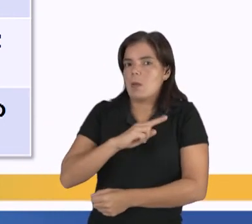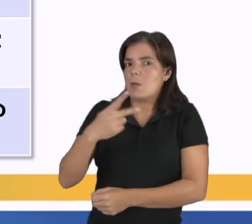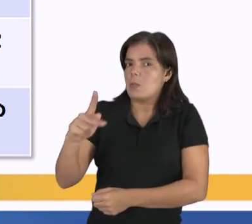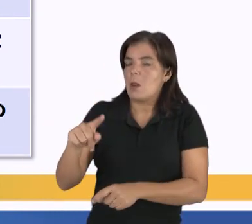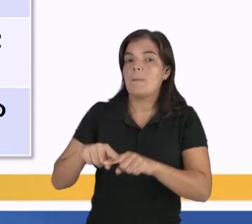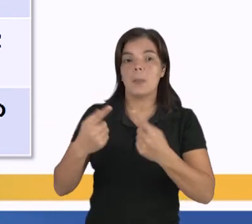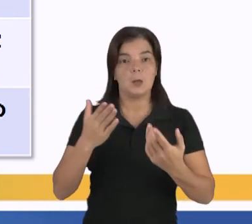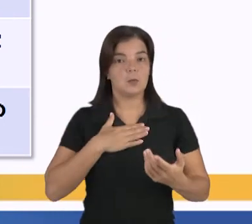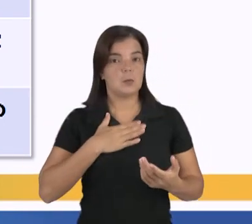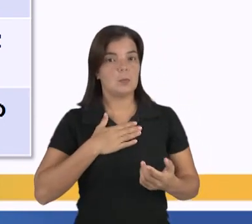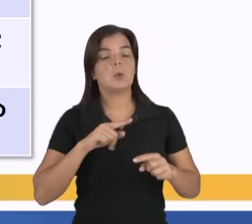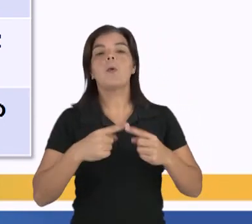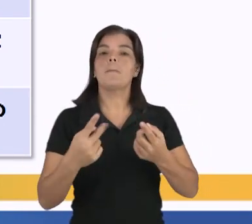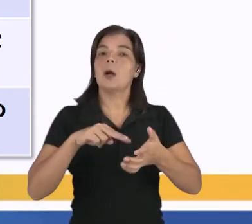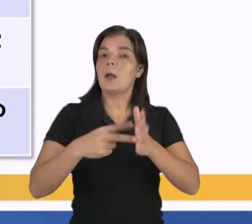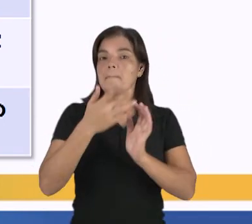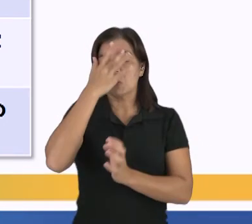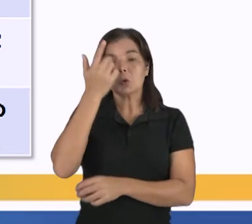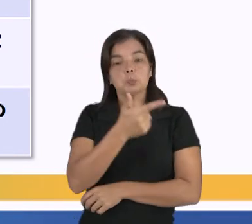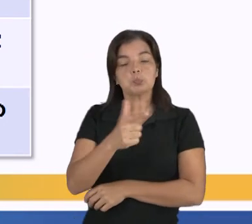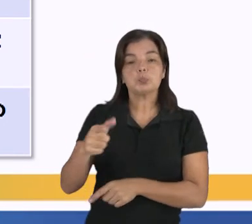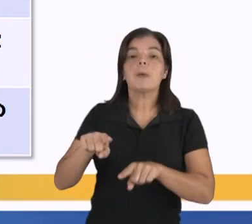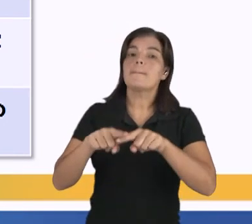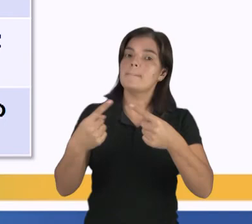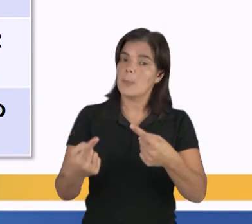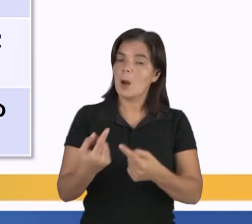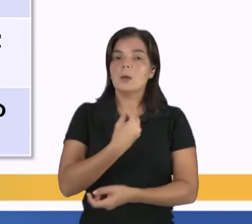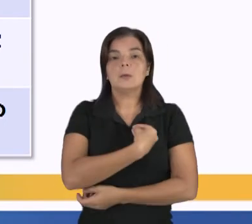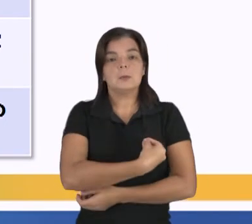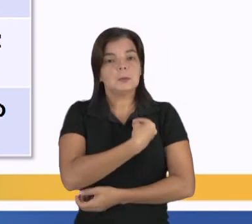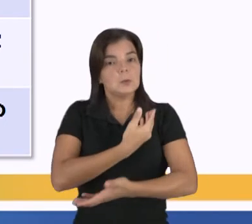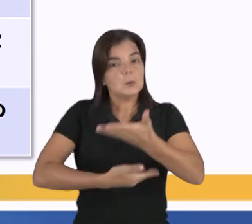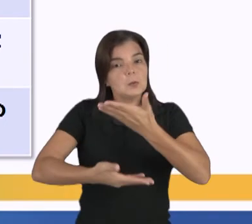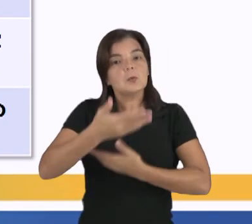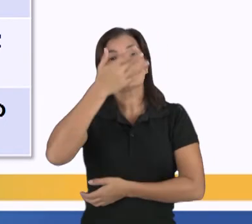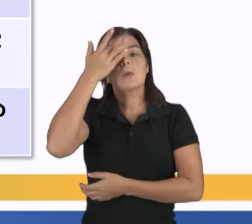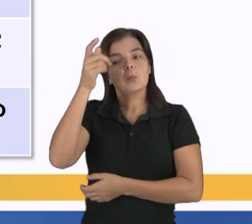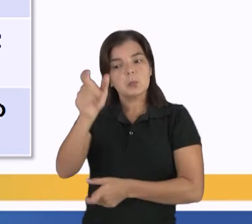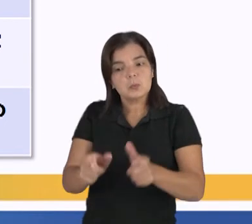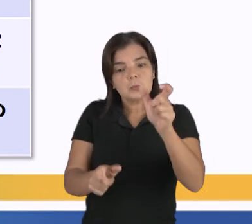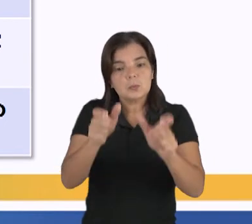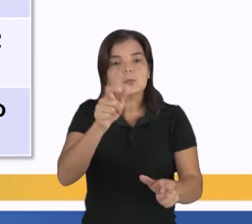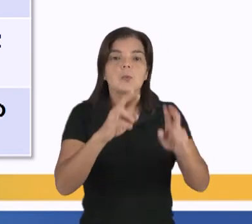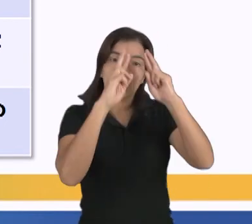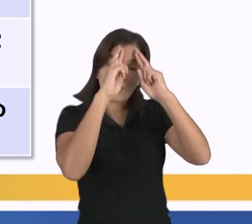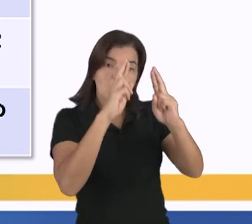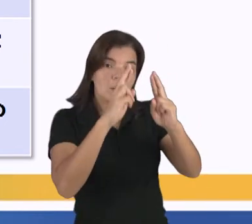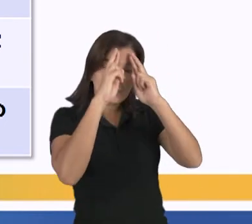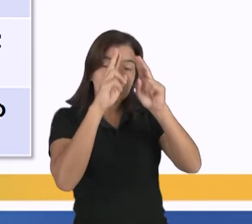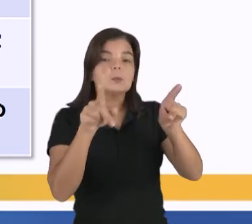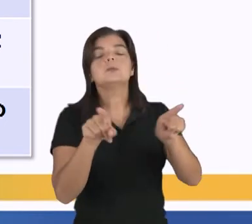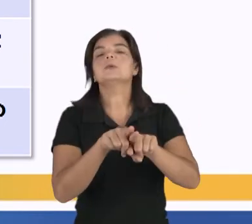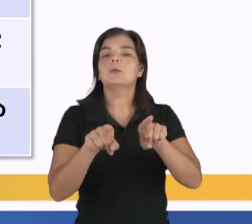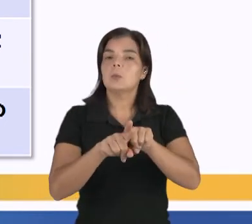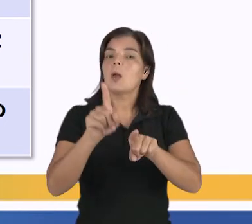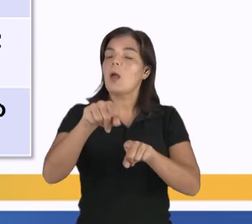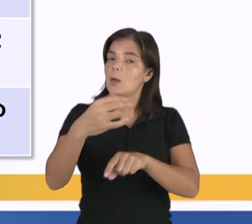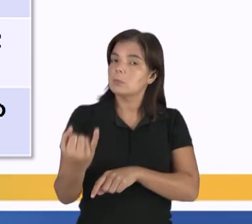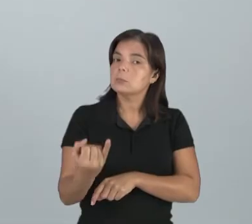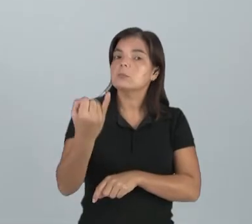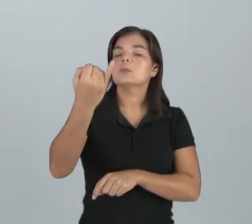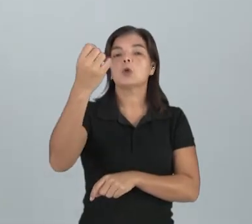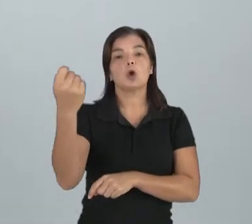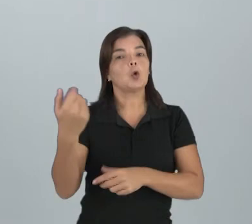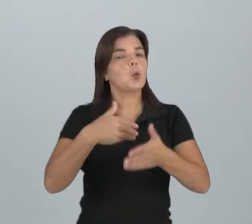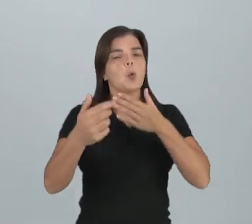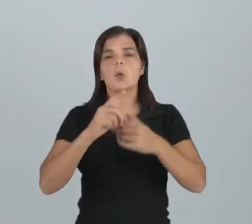tenho a minha, ou quem não tem nenhuma, mas a convivência com a pessoa, o respeito e a convivência com a pessoa é mais importante